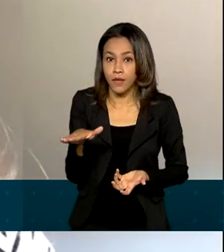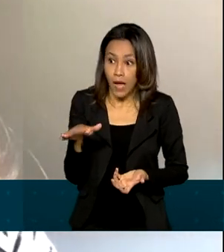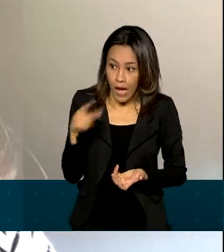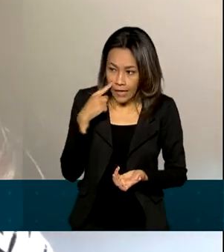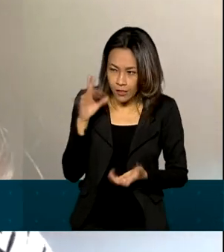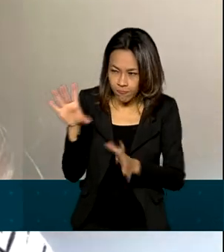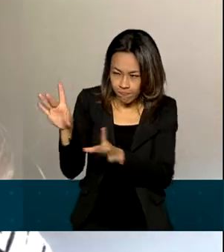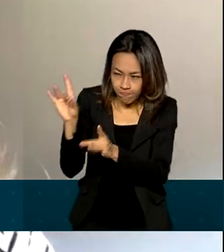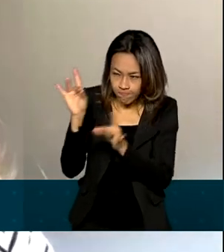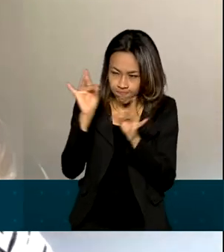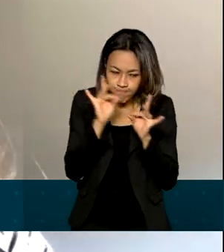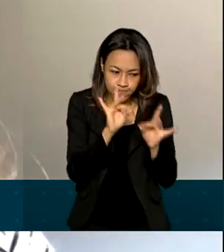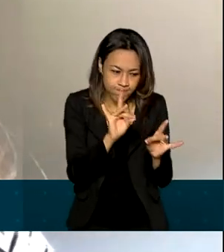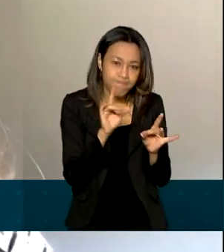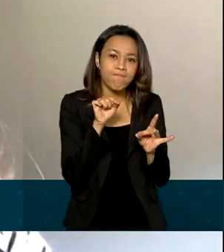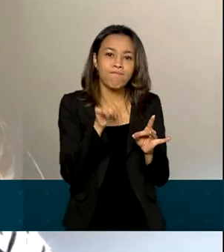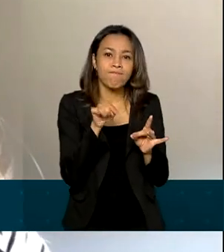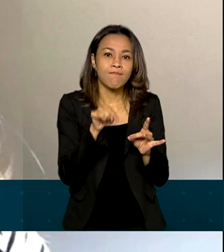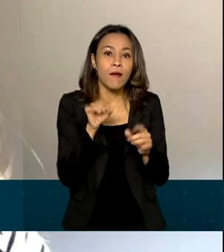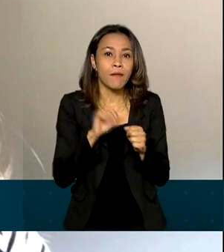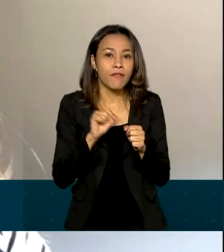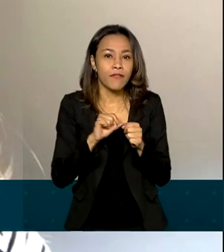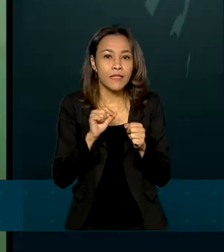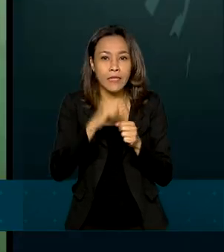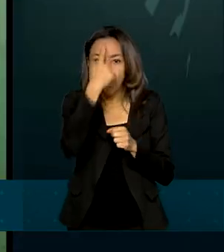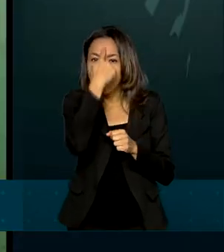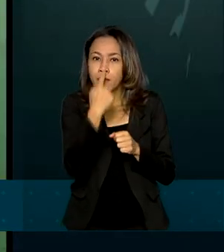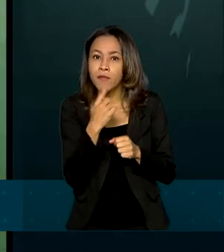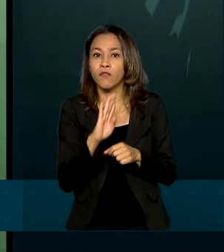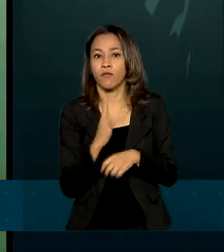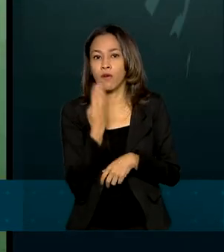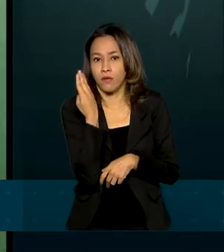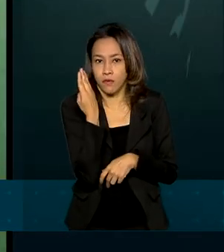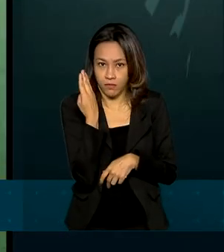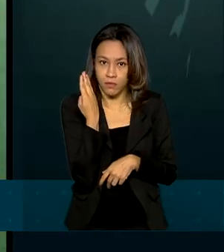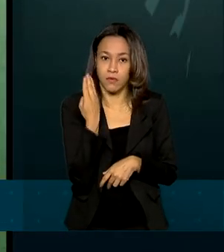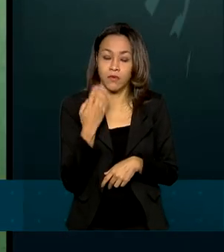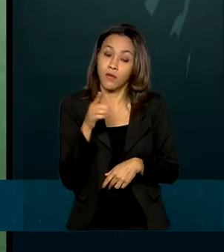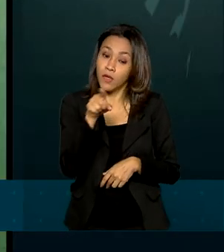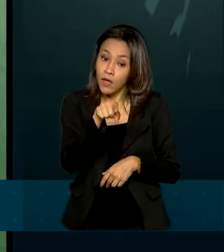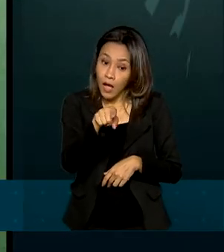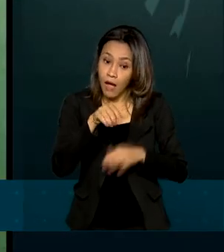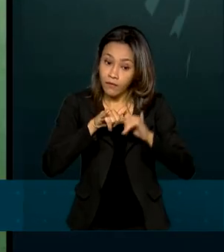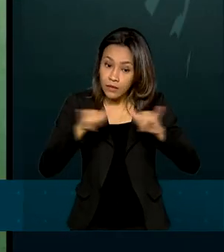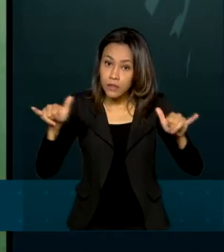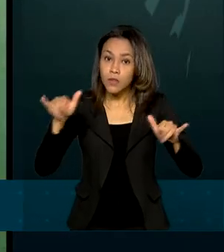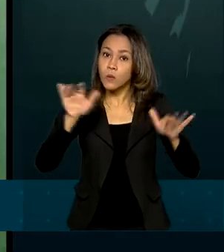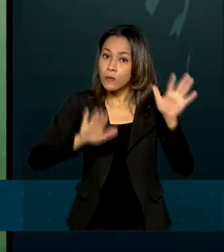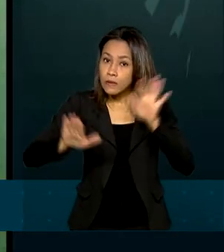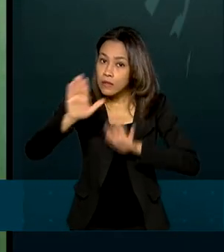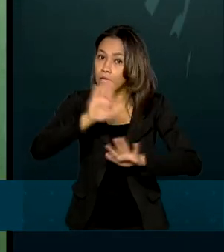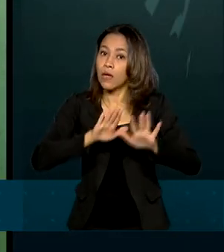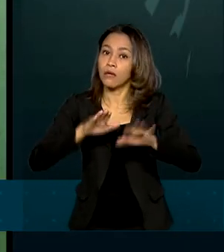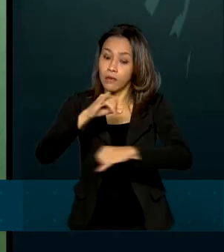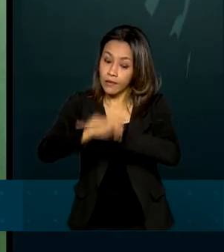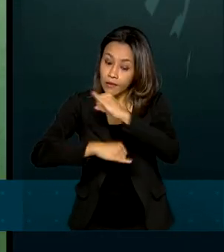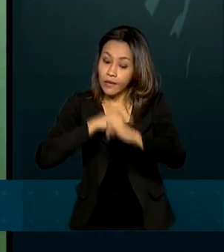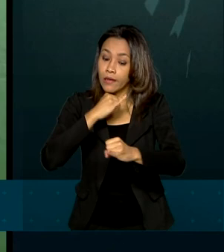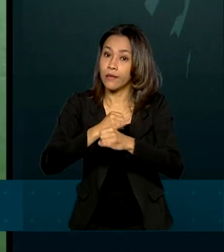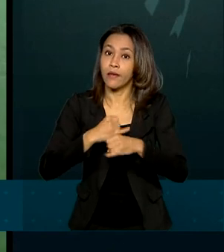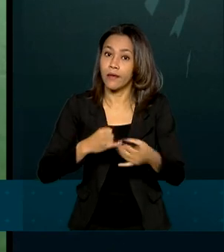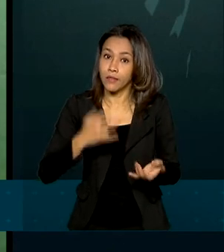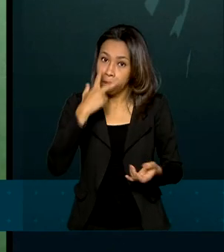perfis falsos e se aproximarem das crianças. Todos devem ter muito cuidado, porque a internet é uma terra sem